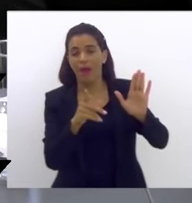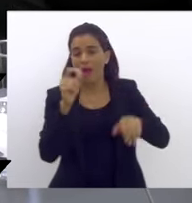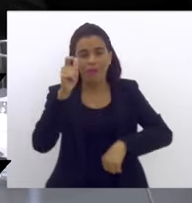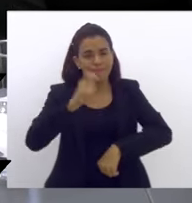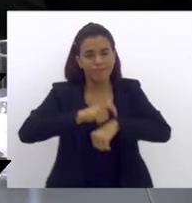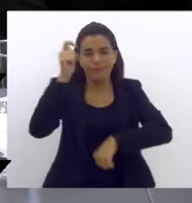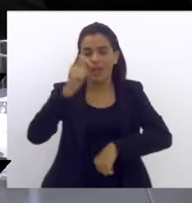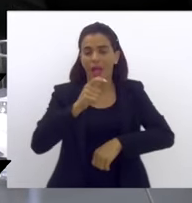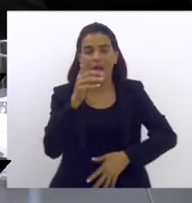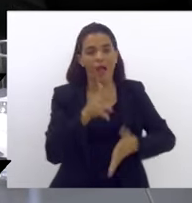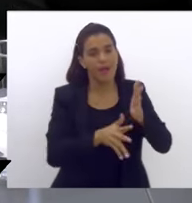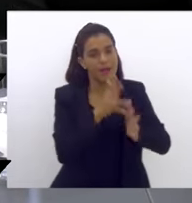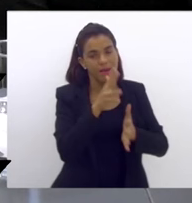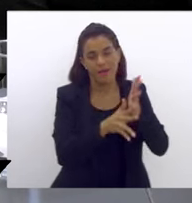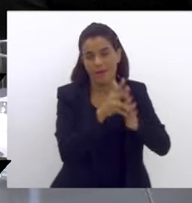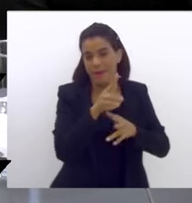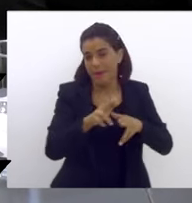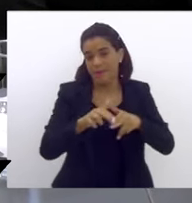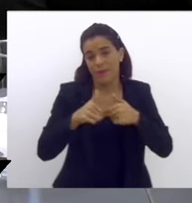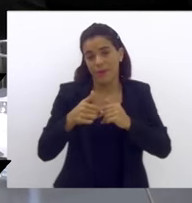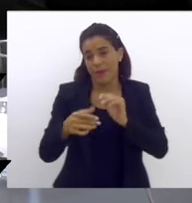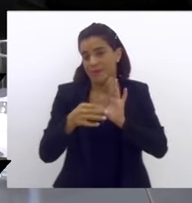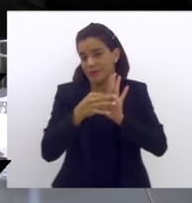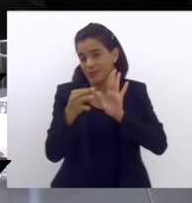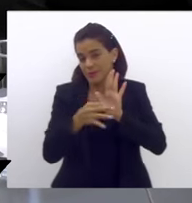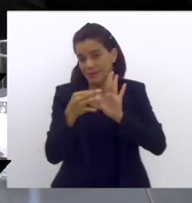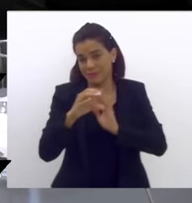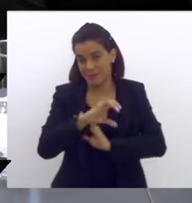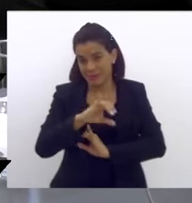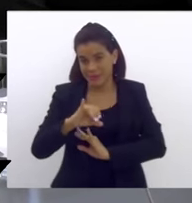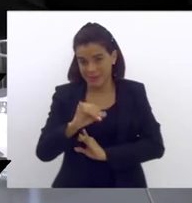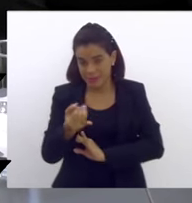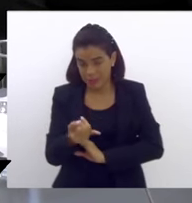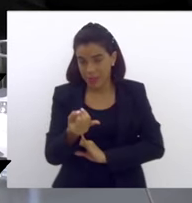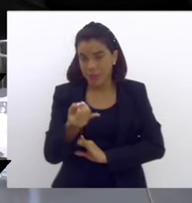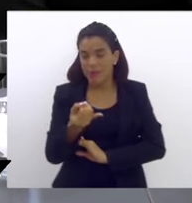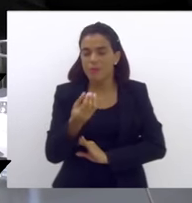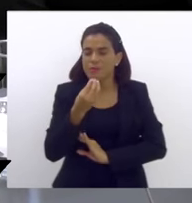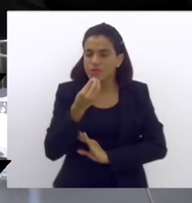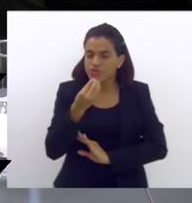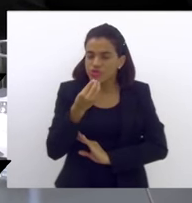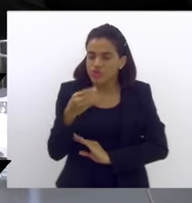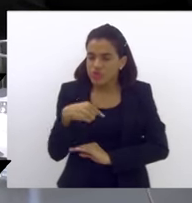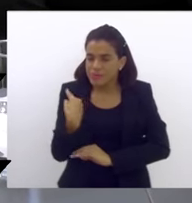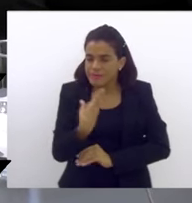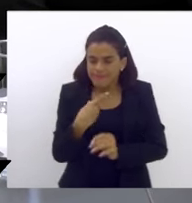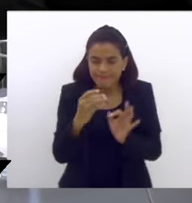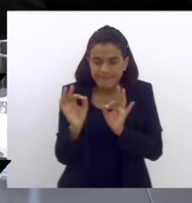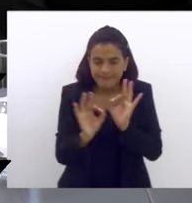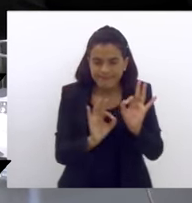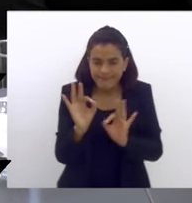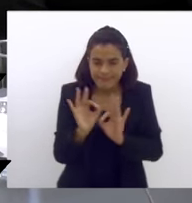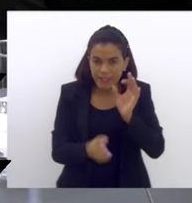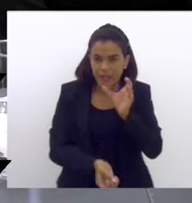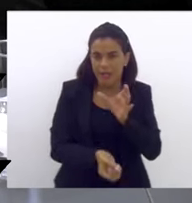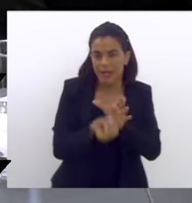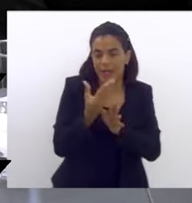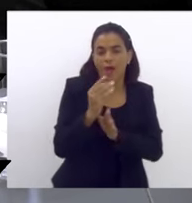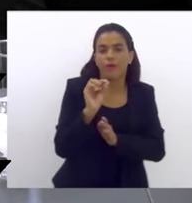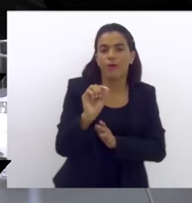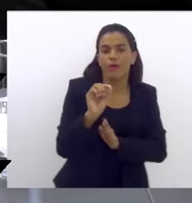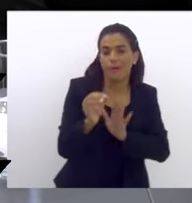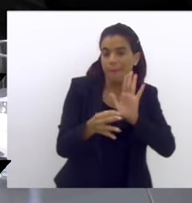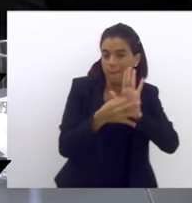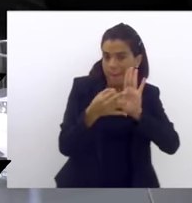prejudicadas pelo parecer da ccj deveria haver uma orientação que quando tem parecer da